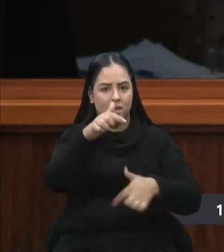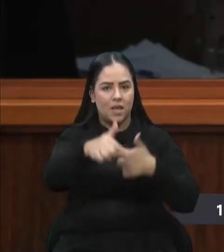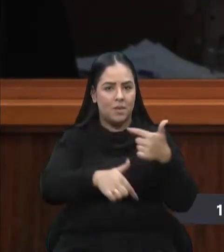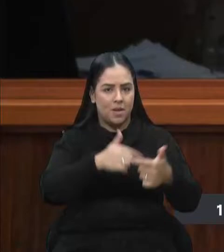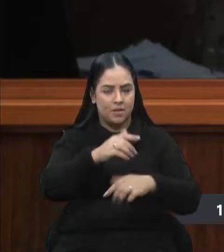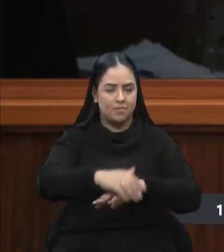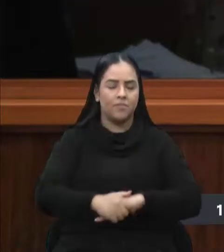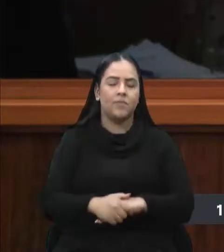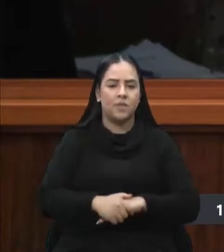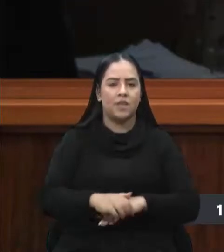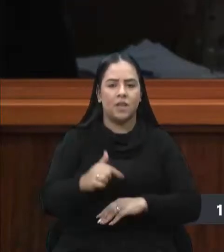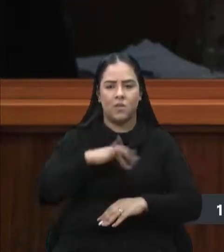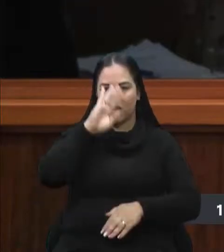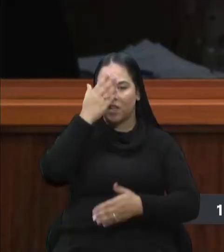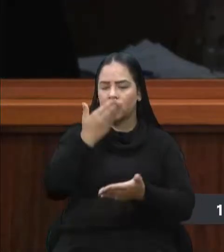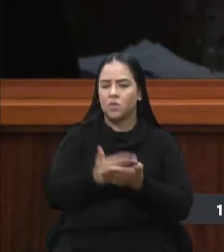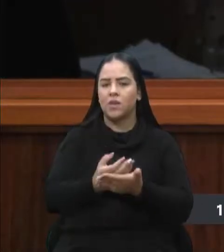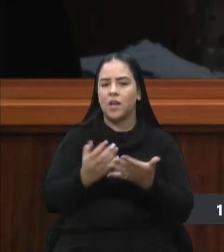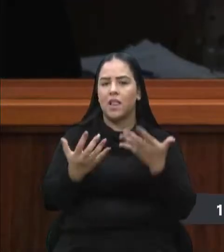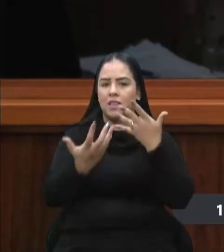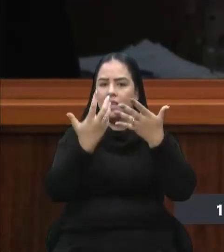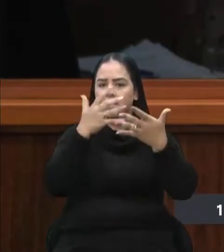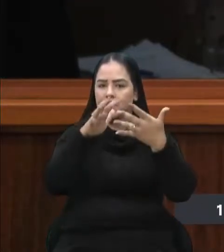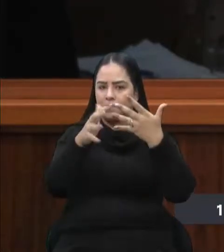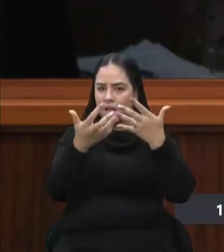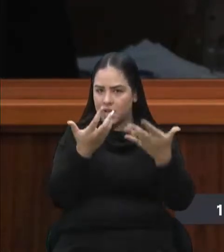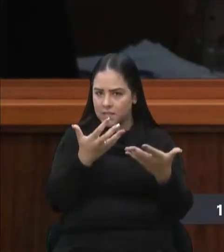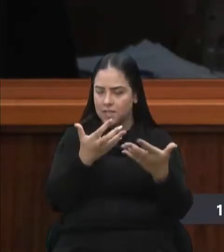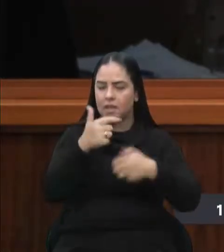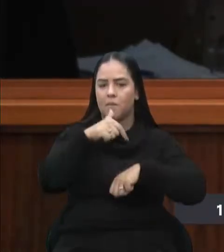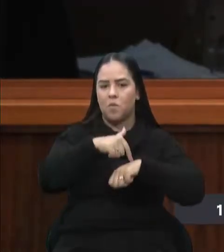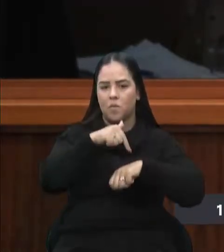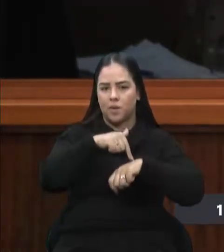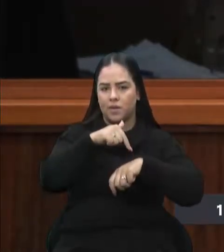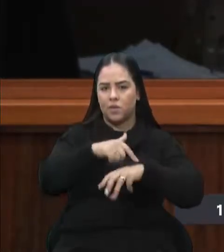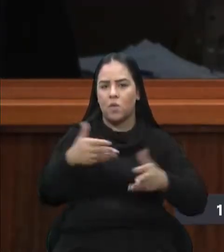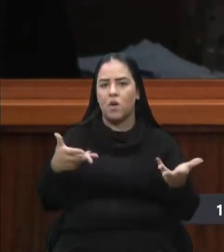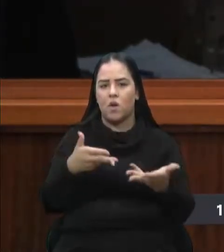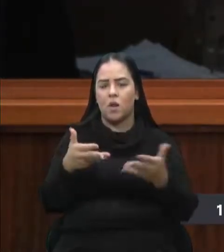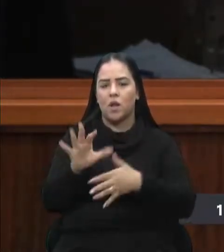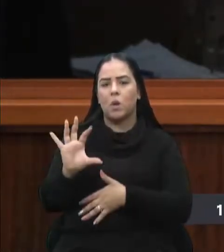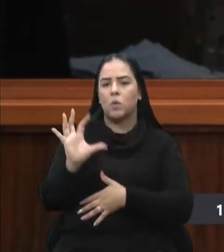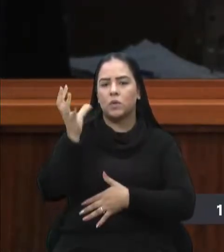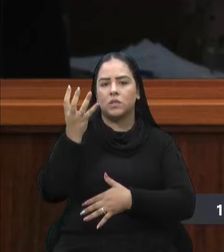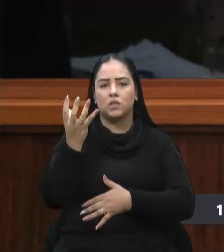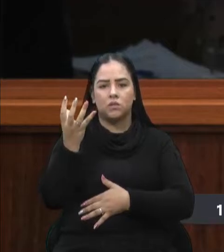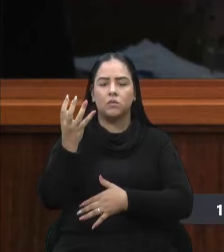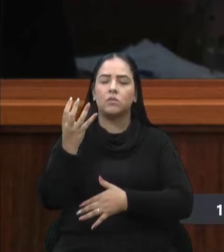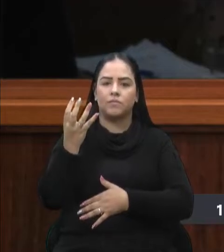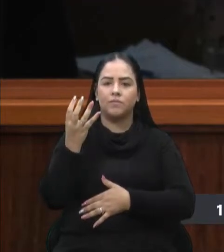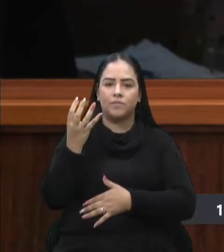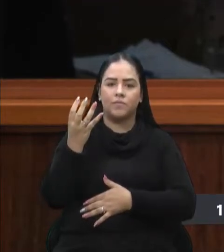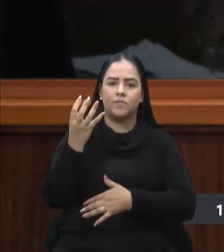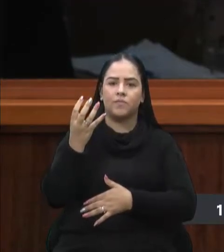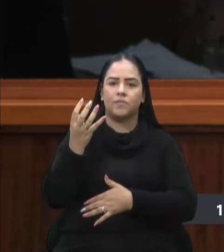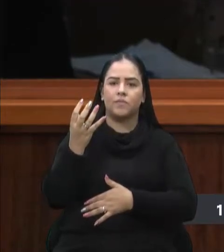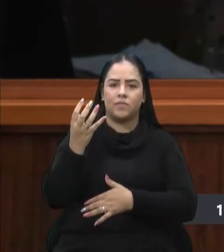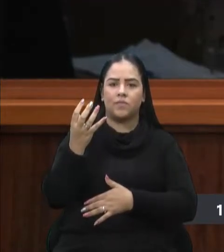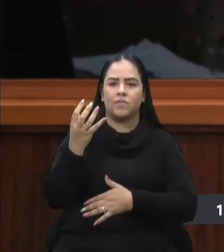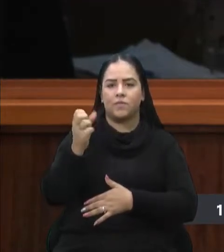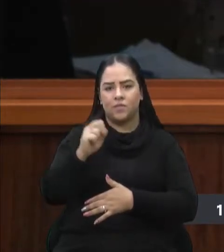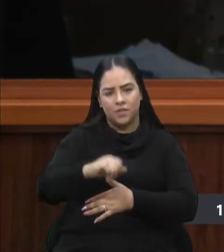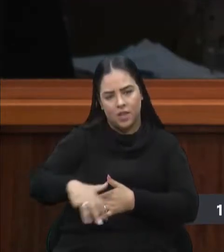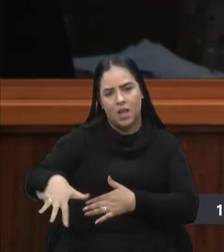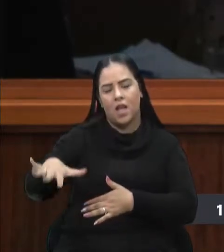que a transparência, neste momento, do que está acontecendo na rede